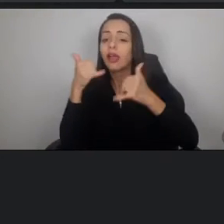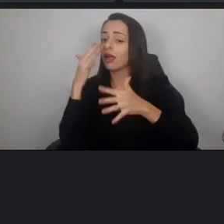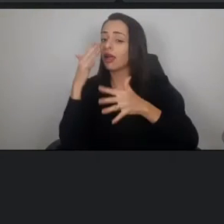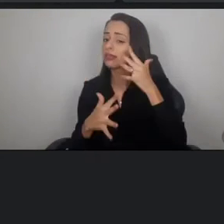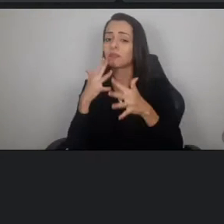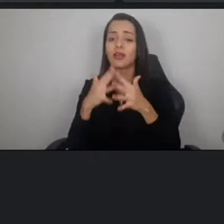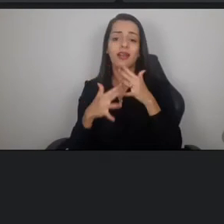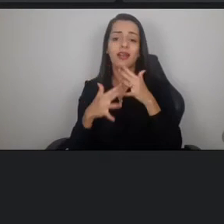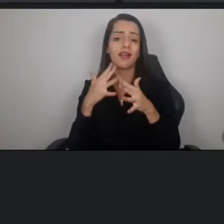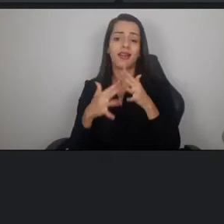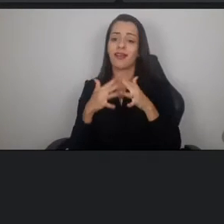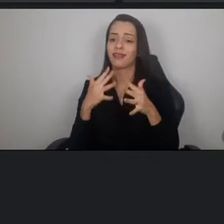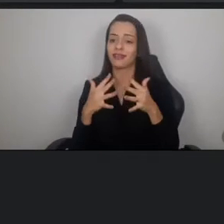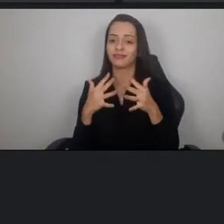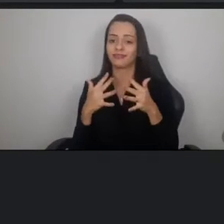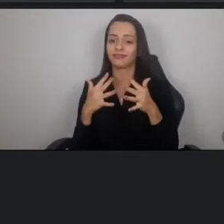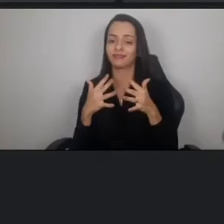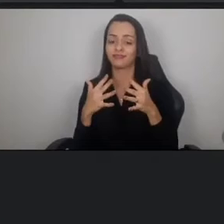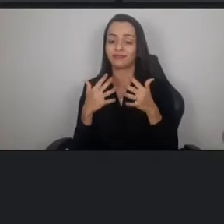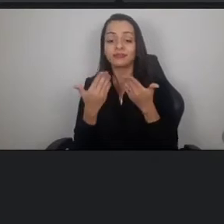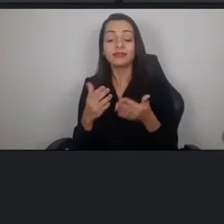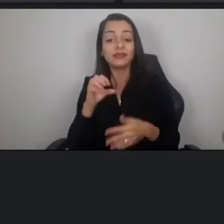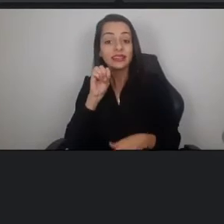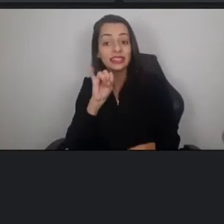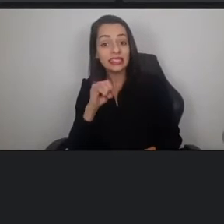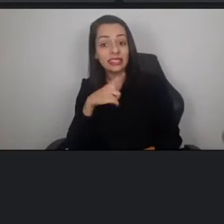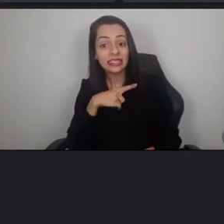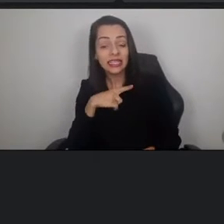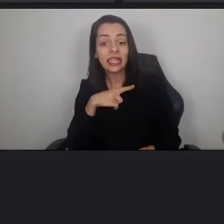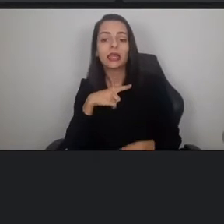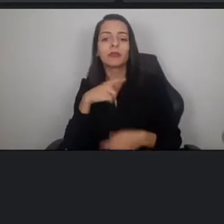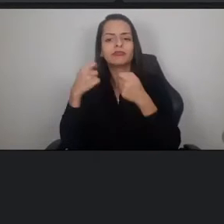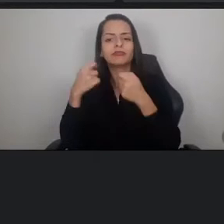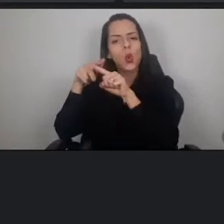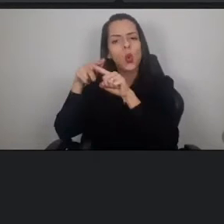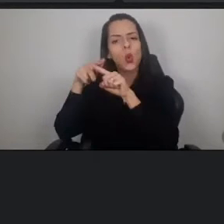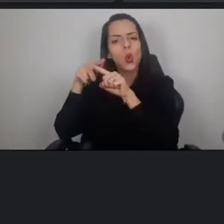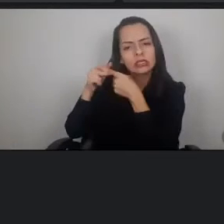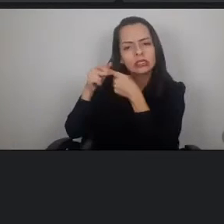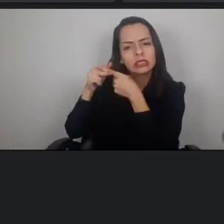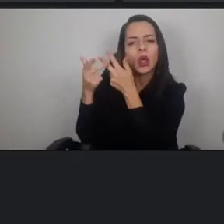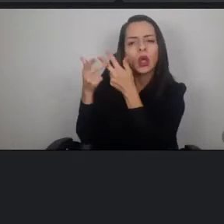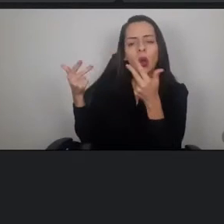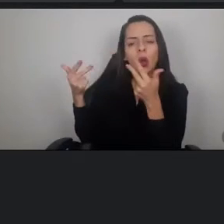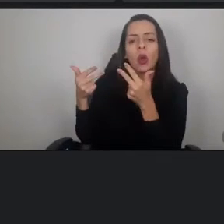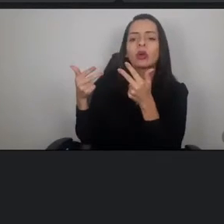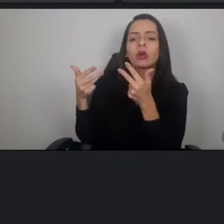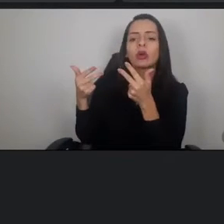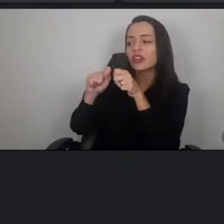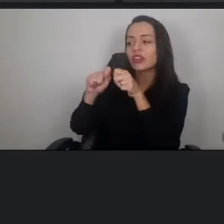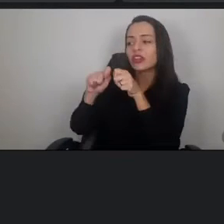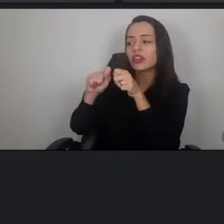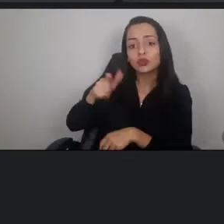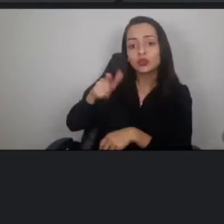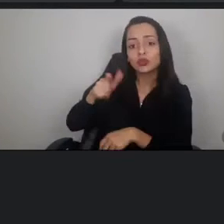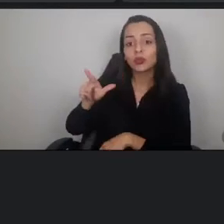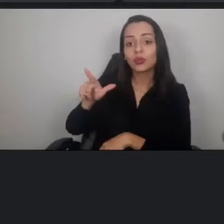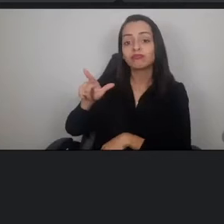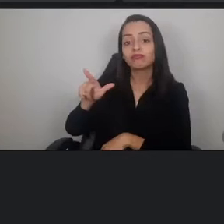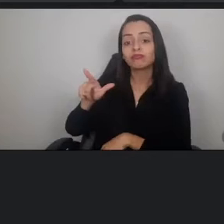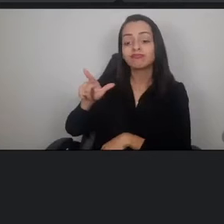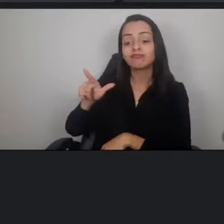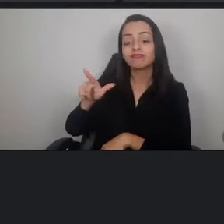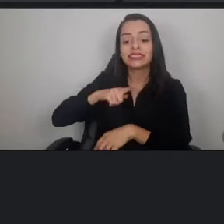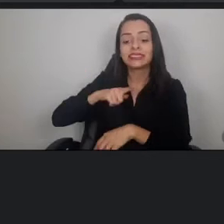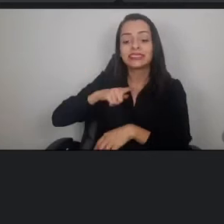quando há necessidade de fazer alguma manutenção ou quando restabelecer um circuito, com esse emaranhado, fica